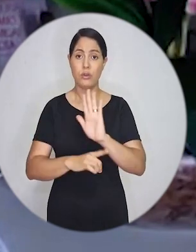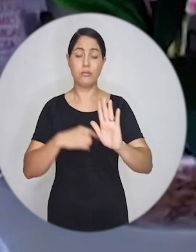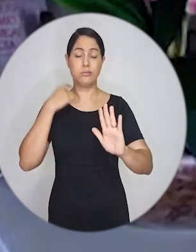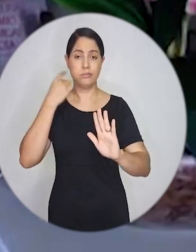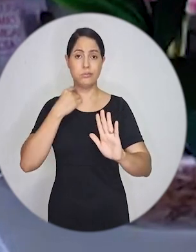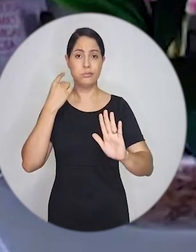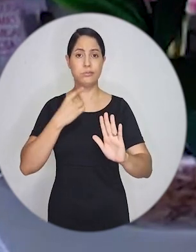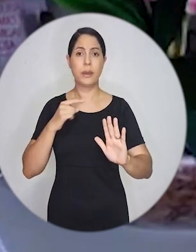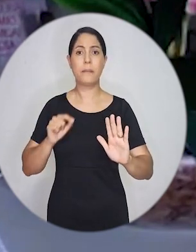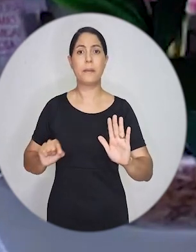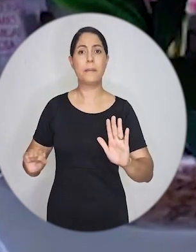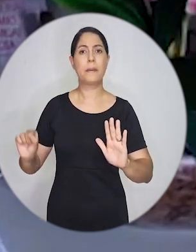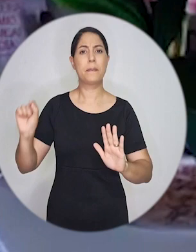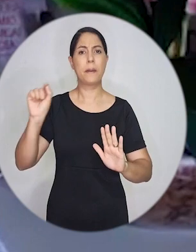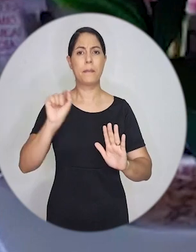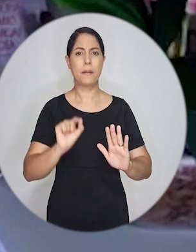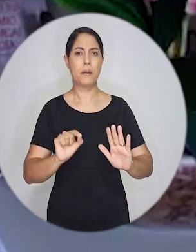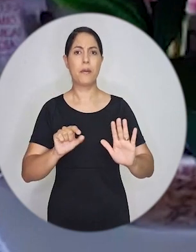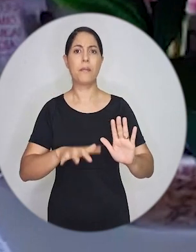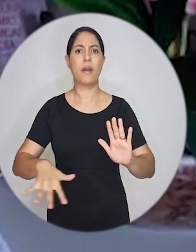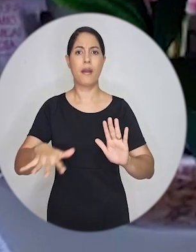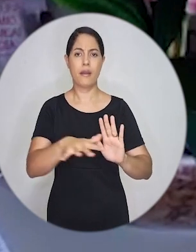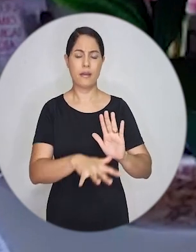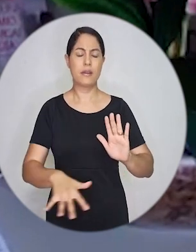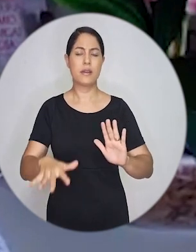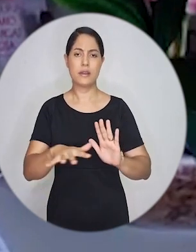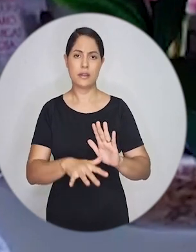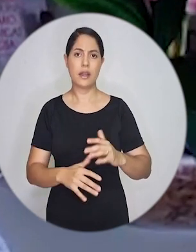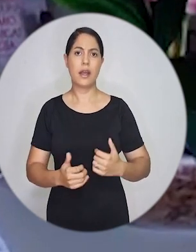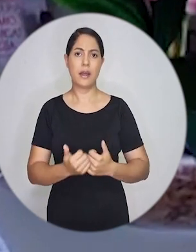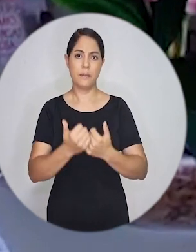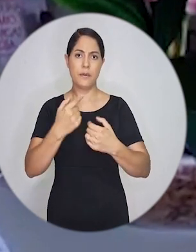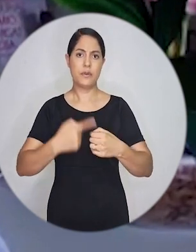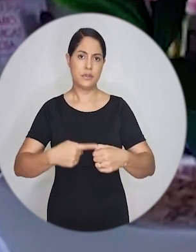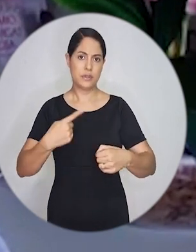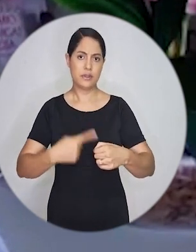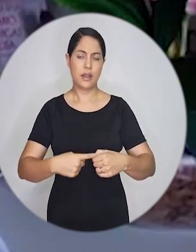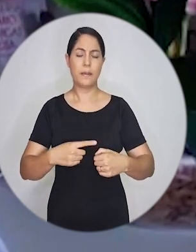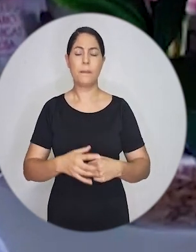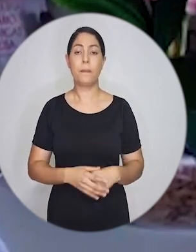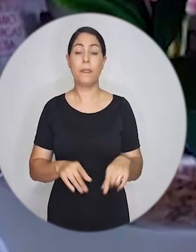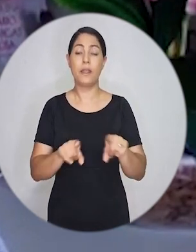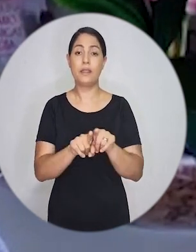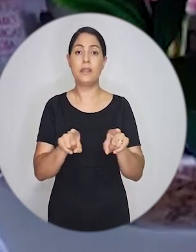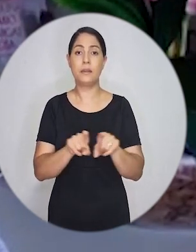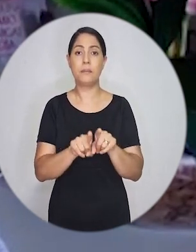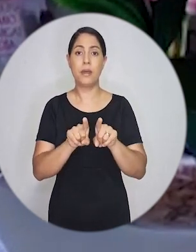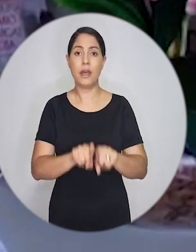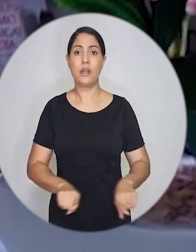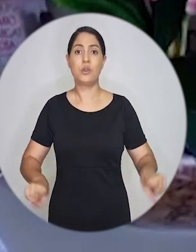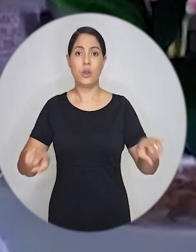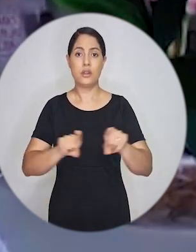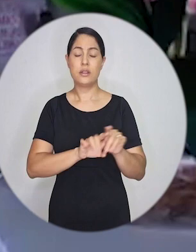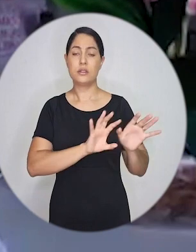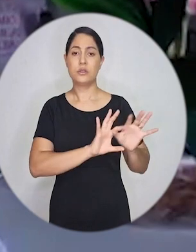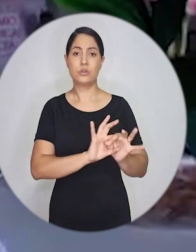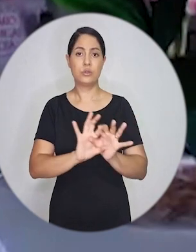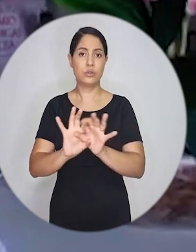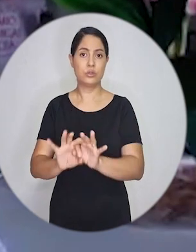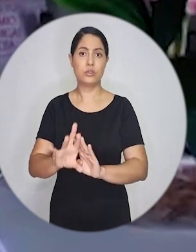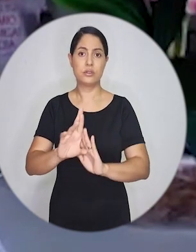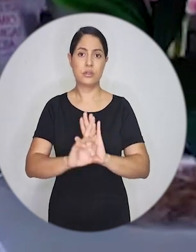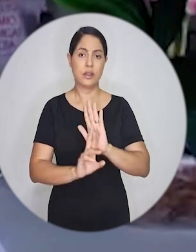apenas da capital, como das subseções, e falamos bastante sobre as atualizações, principalmente das